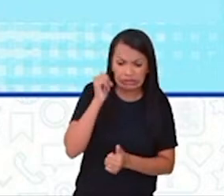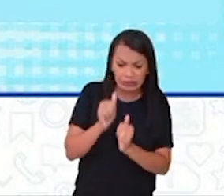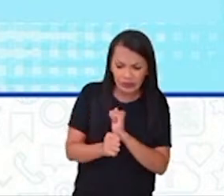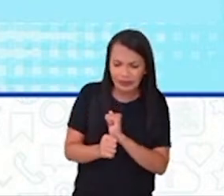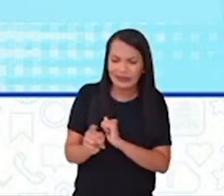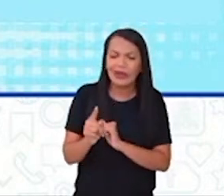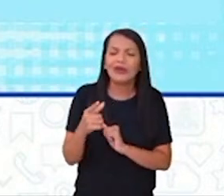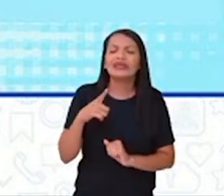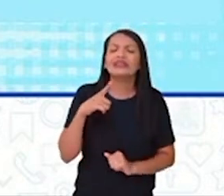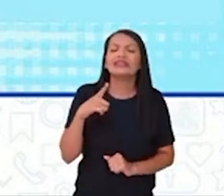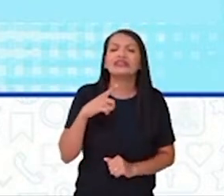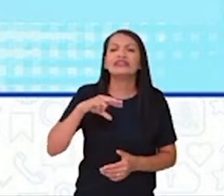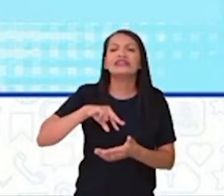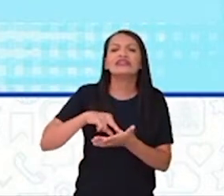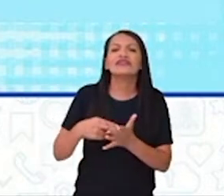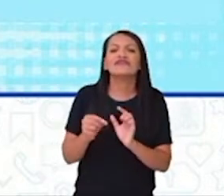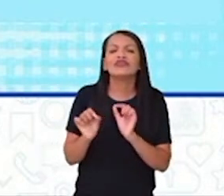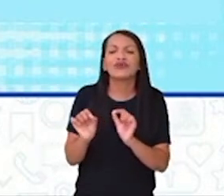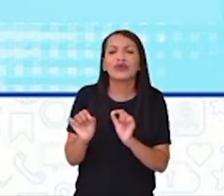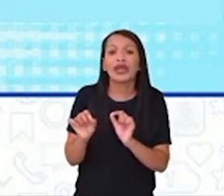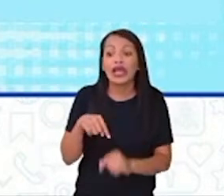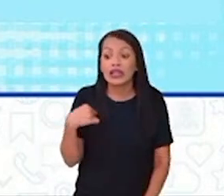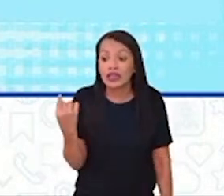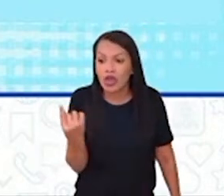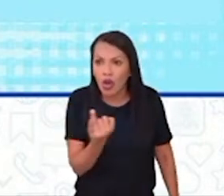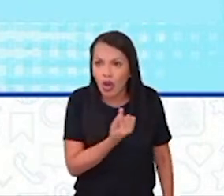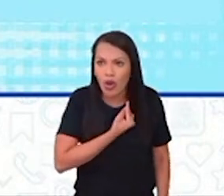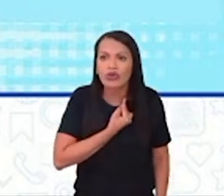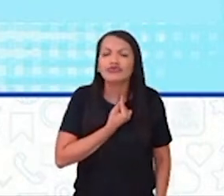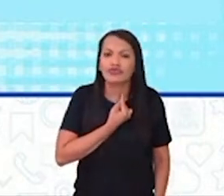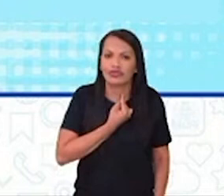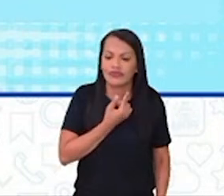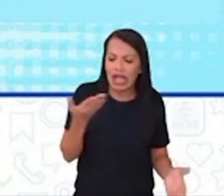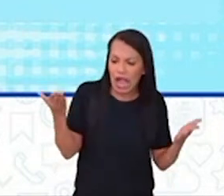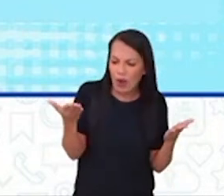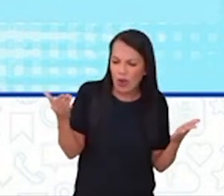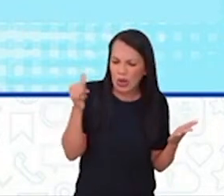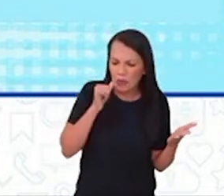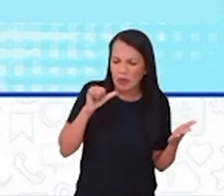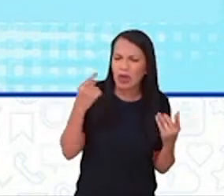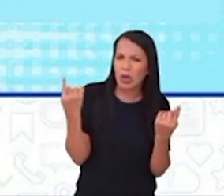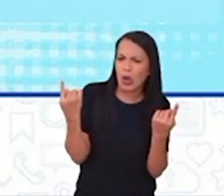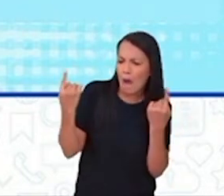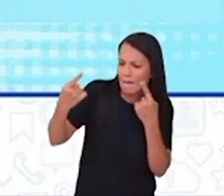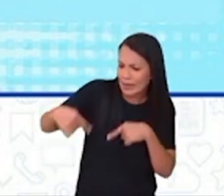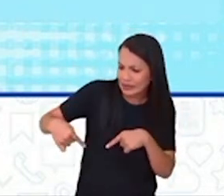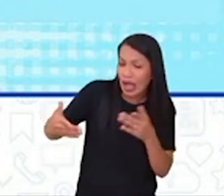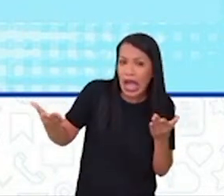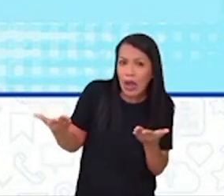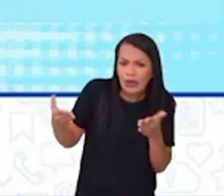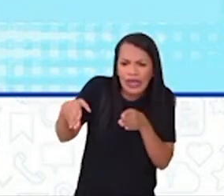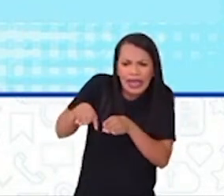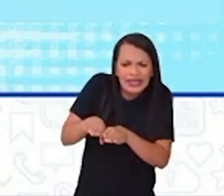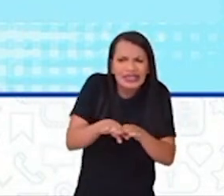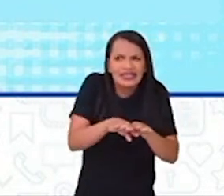né? Sim. Mas eu posso dizer, estamos em pé de igualdade na vida. Sim. Ou seja, estamos no mesmo lugar, né? Pegar